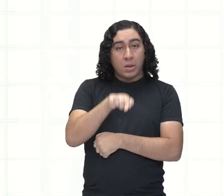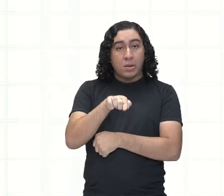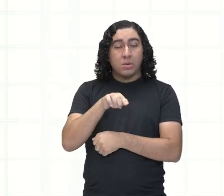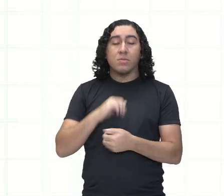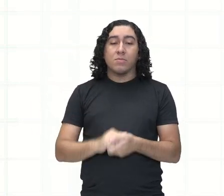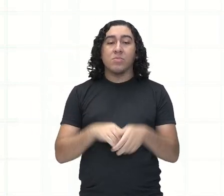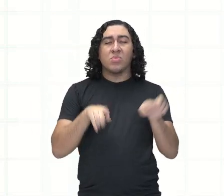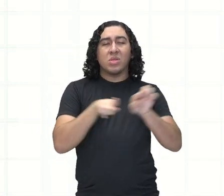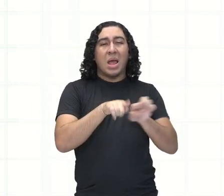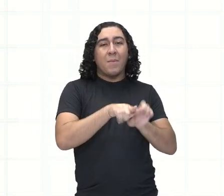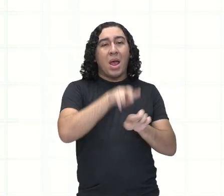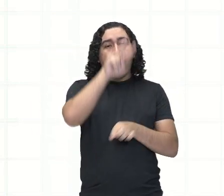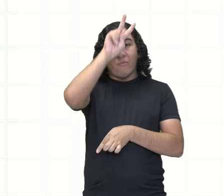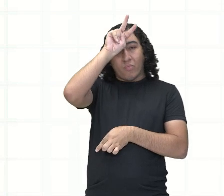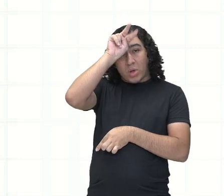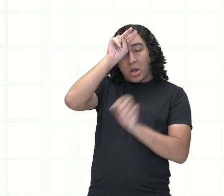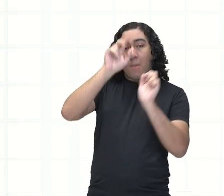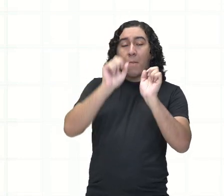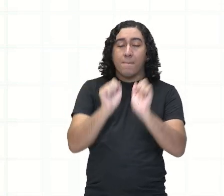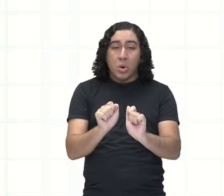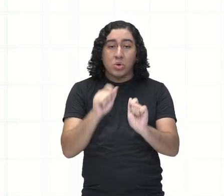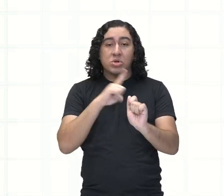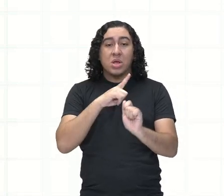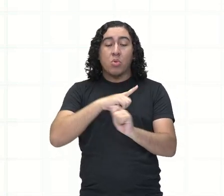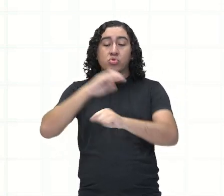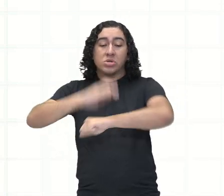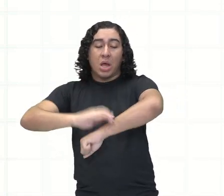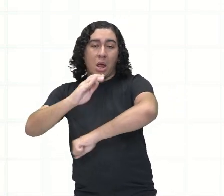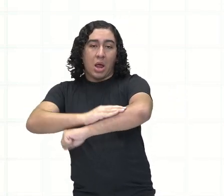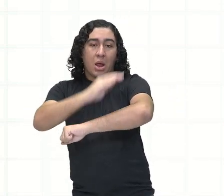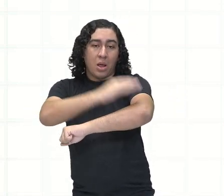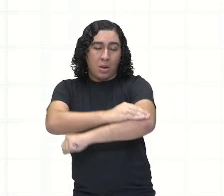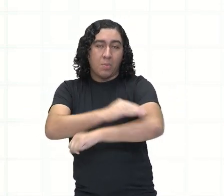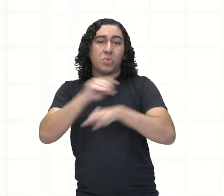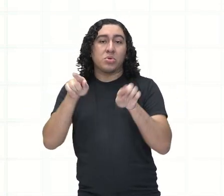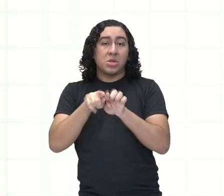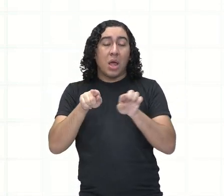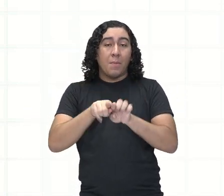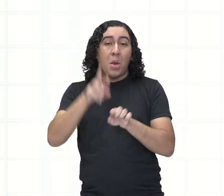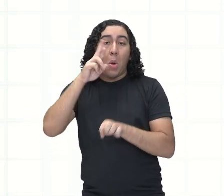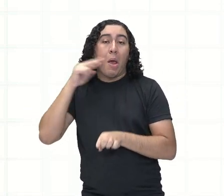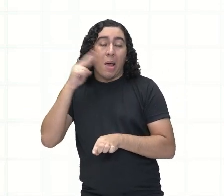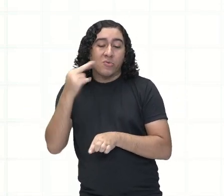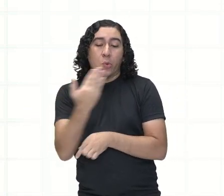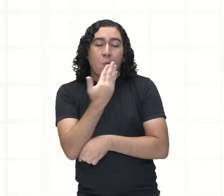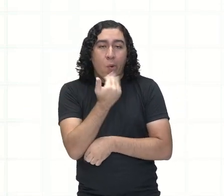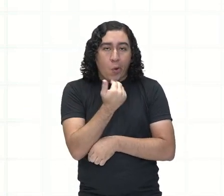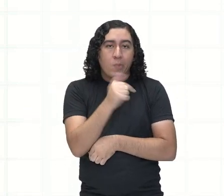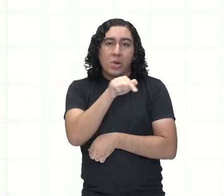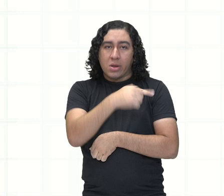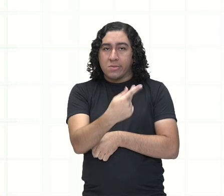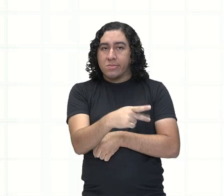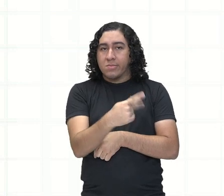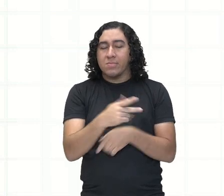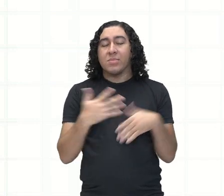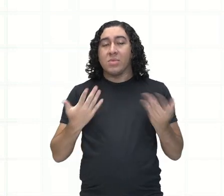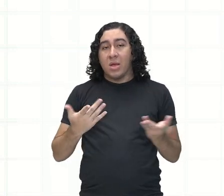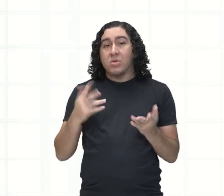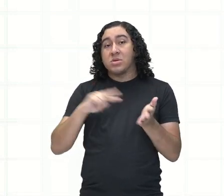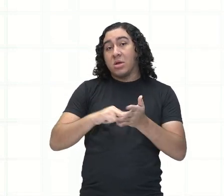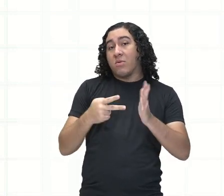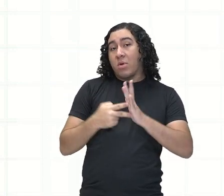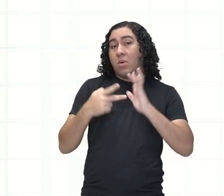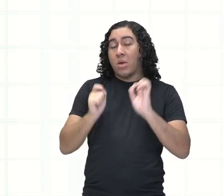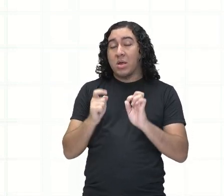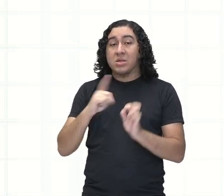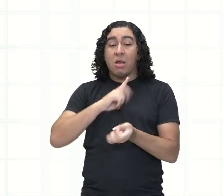o sapo quanto para o camundongo, o ratinho. Então, olha só, é uma teia. E é este exemplo